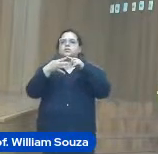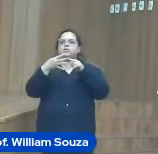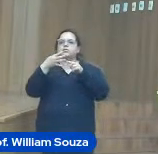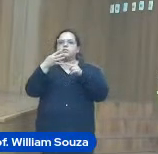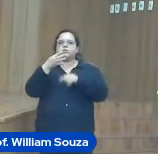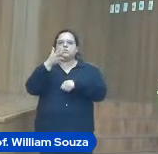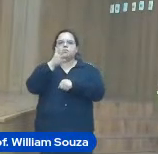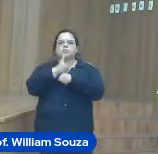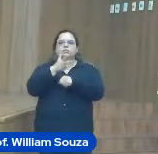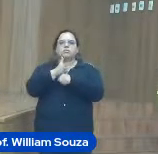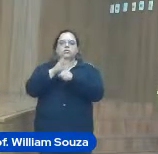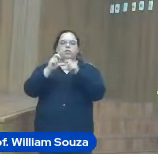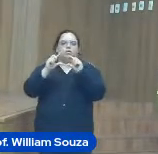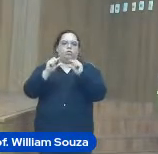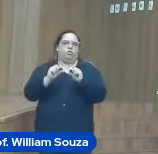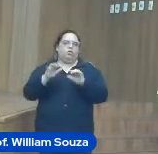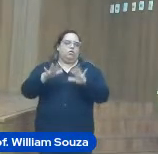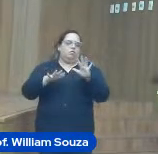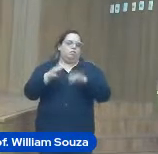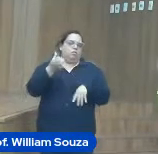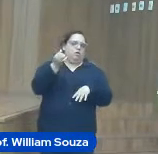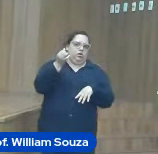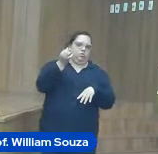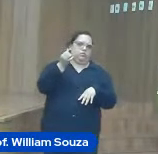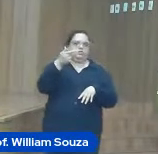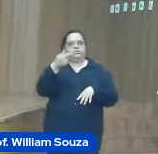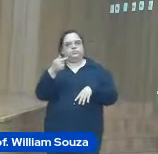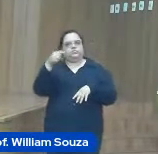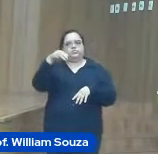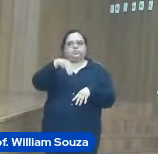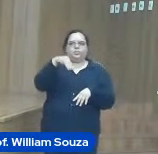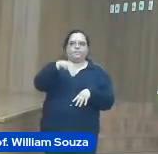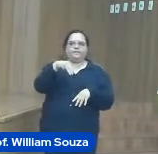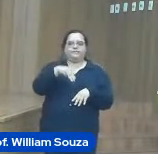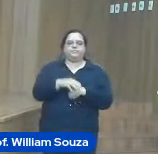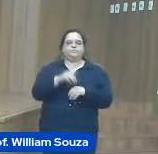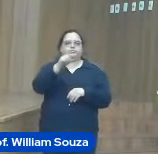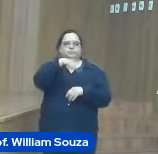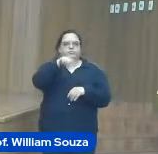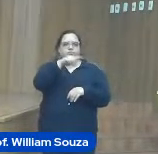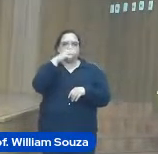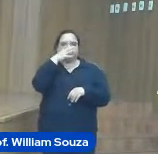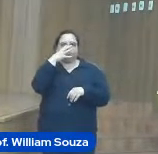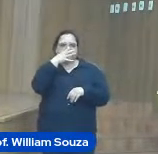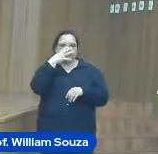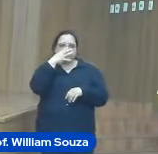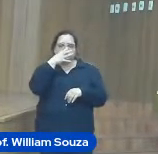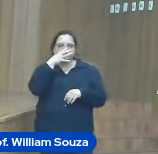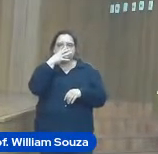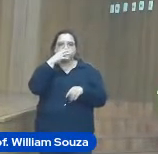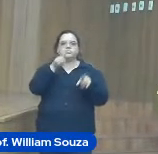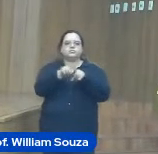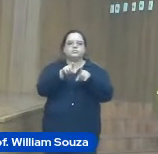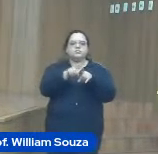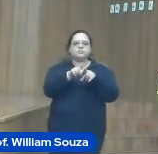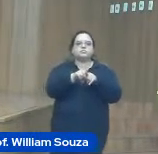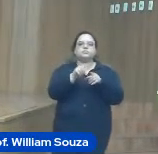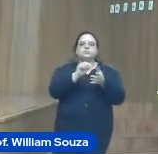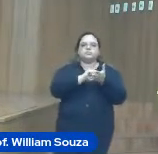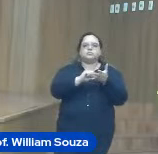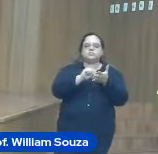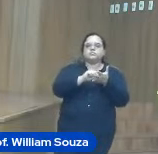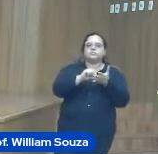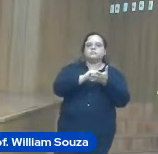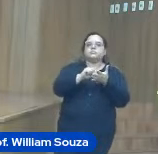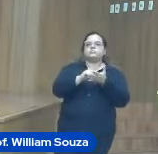um tem 6-7 minutos, para vocês assistirem, se inscreverem no canal. Espero que vocês gostem do